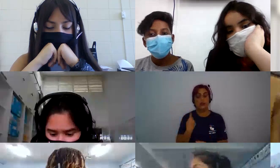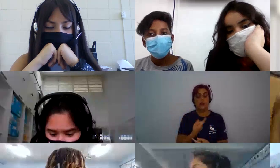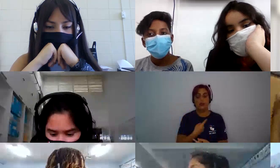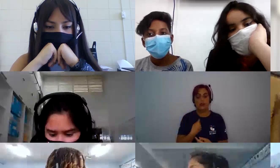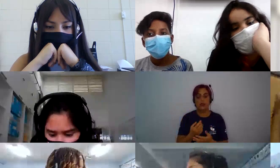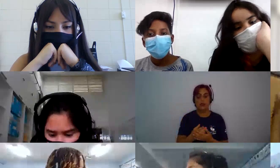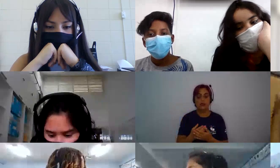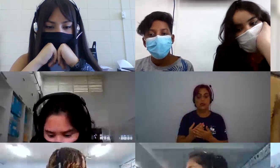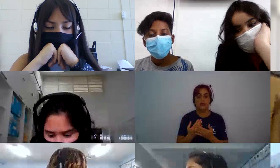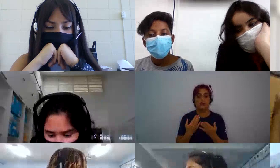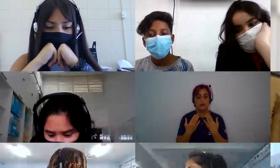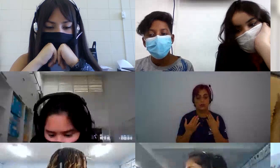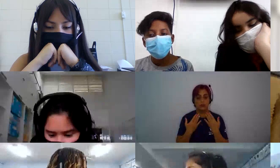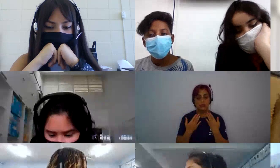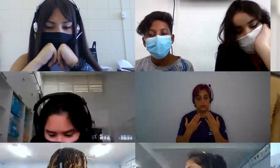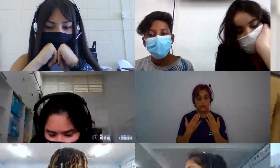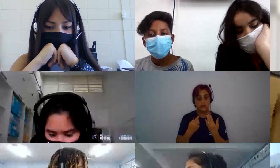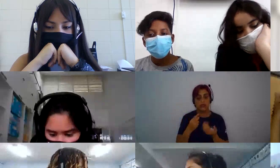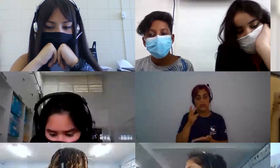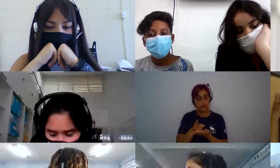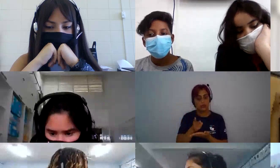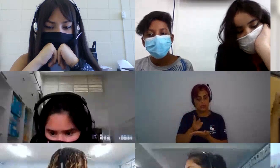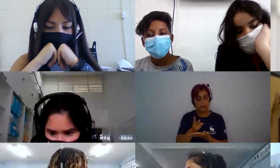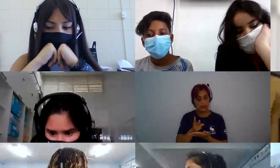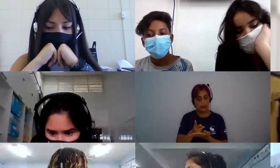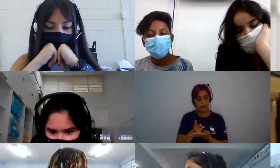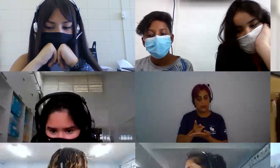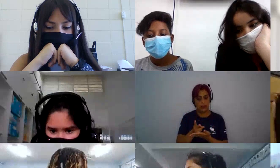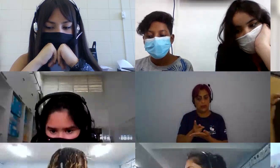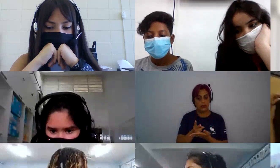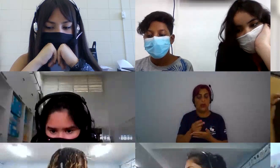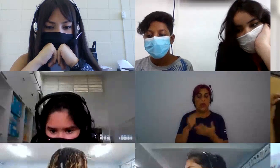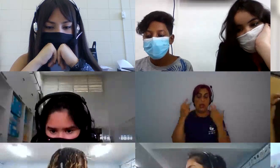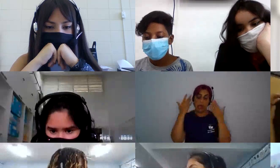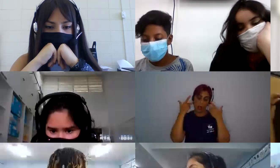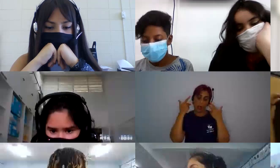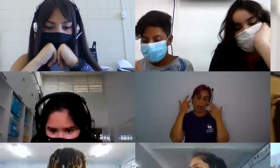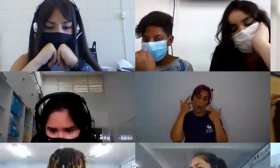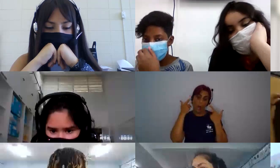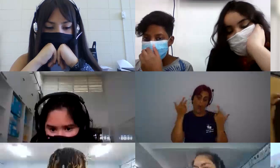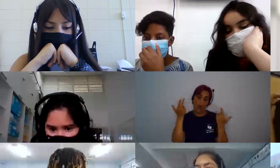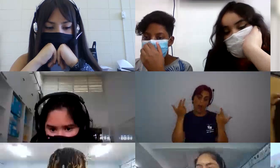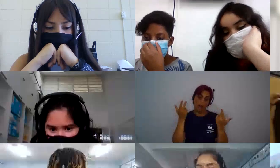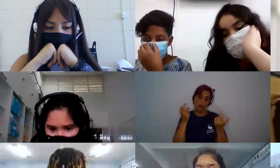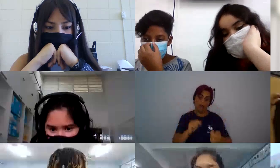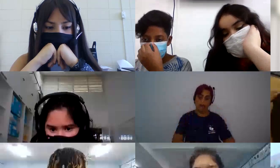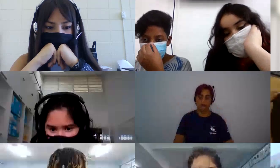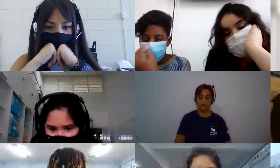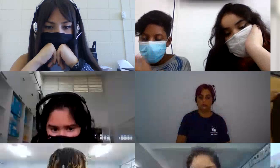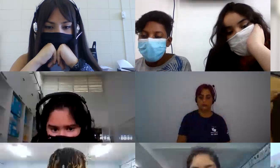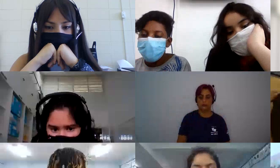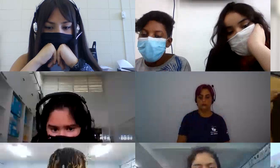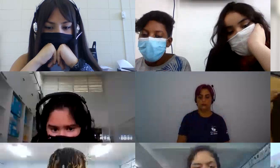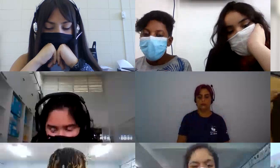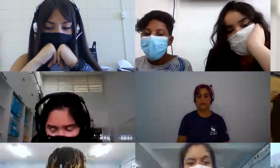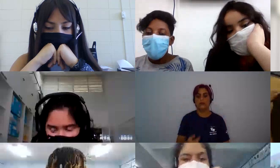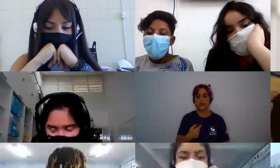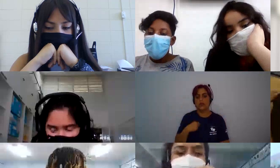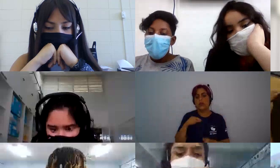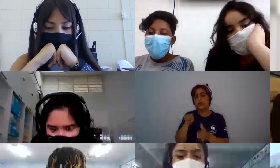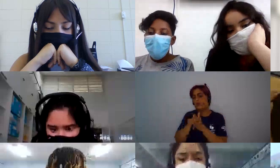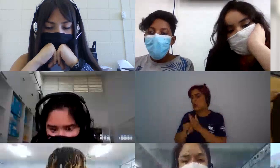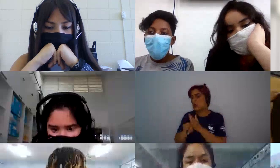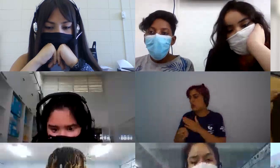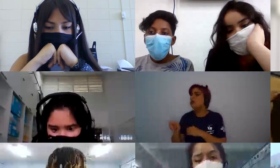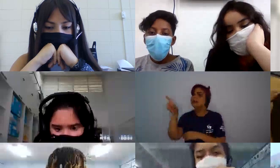isso sempre, praticamente, sabe? É uma coisa normal que a gente conversa. Legal. É, eu tiro minhas dúvidas, ela